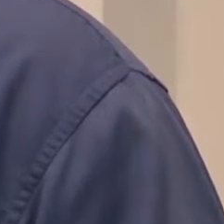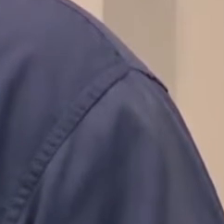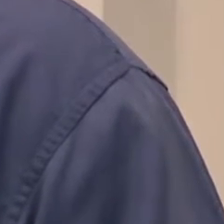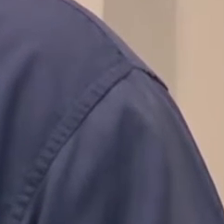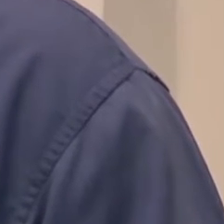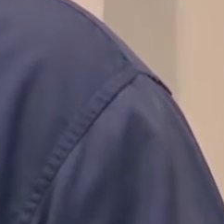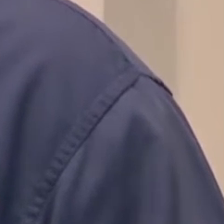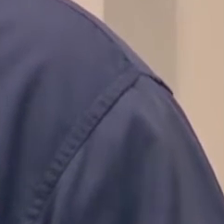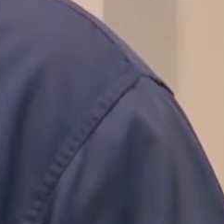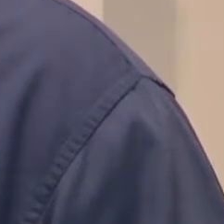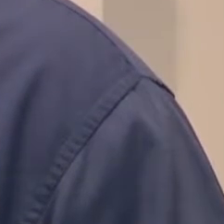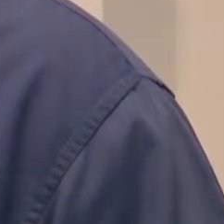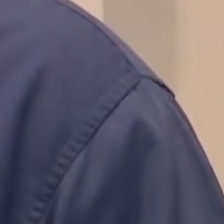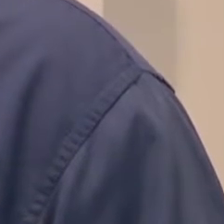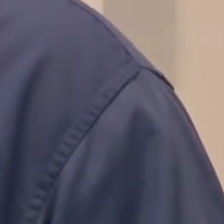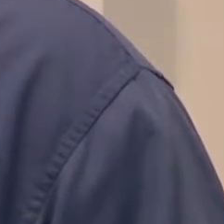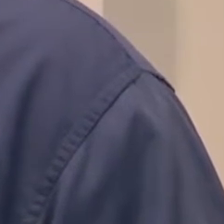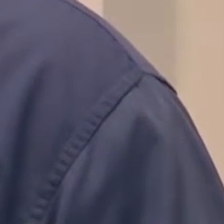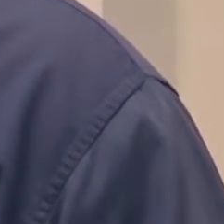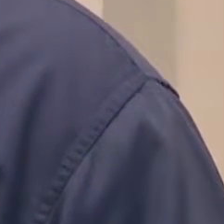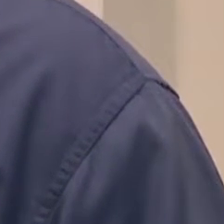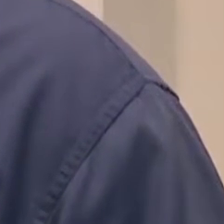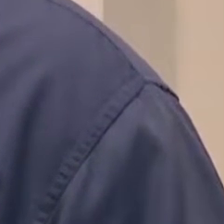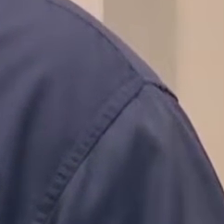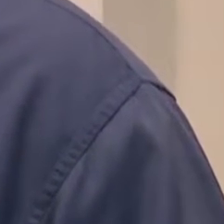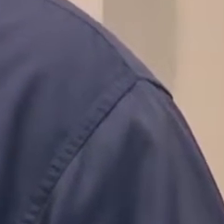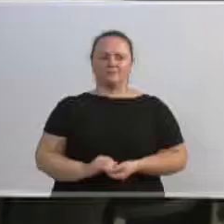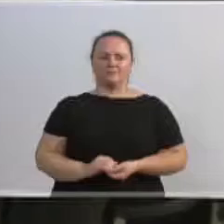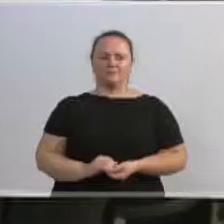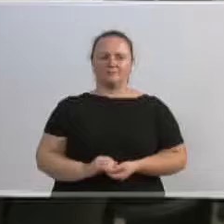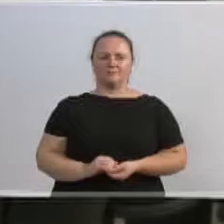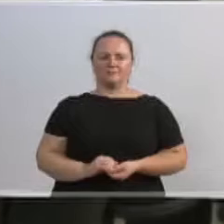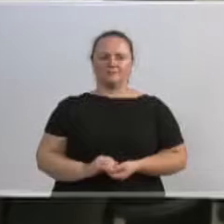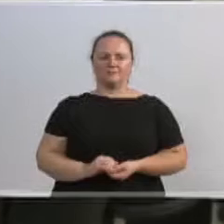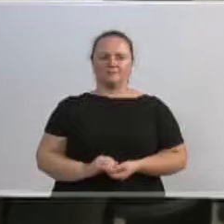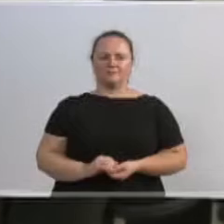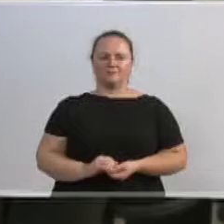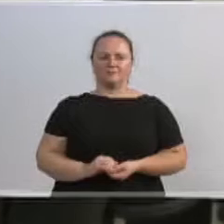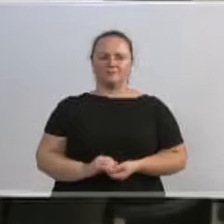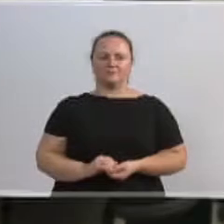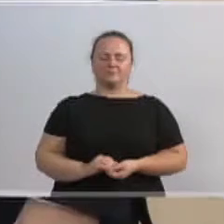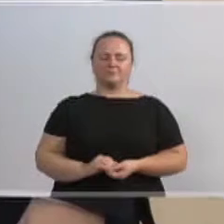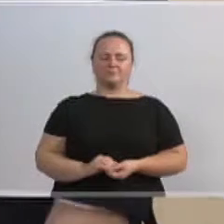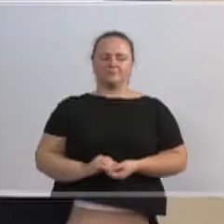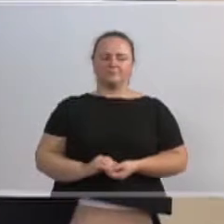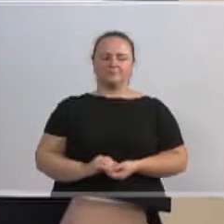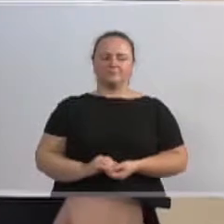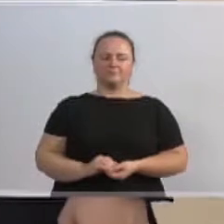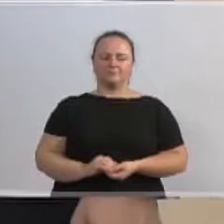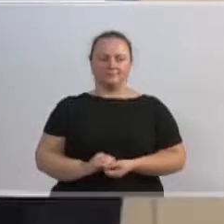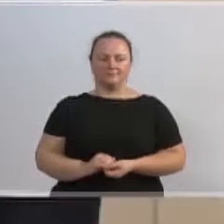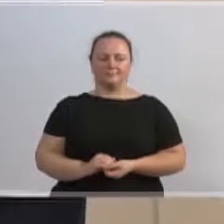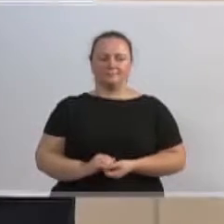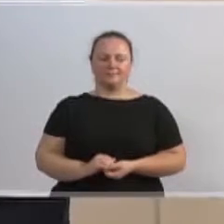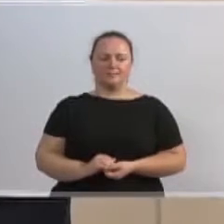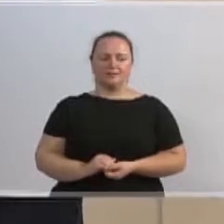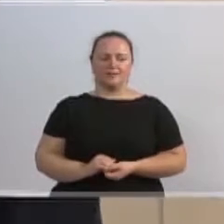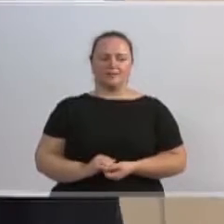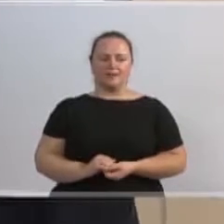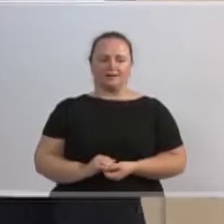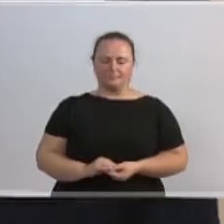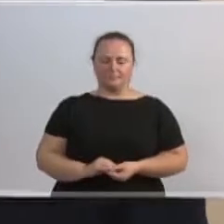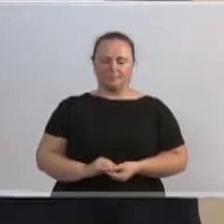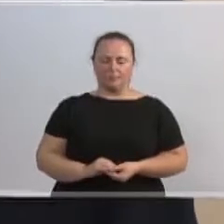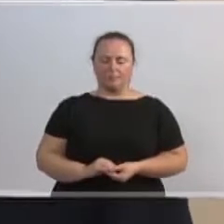temas tratados pelos vereadores durante a sessão ordinária. Câmara faz homenagem aos 100 anos de fundação do